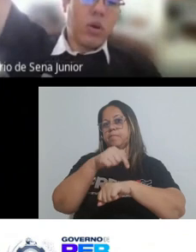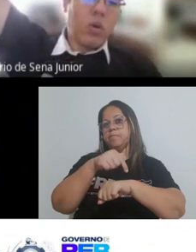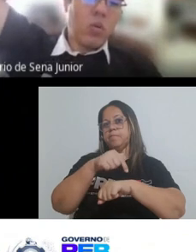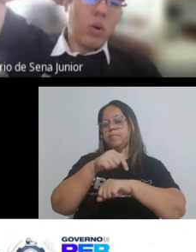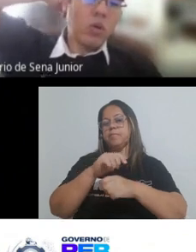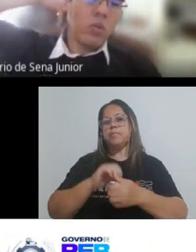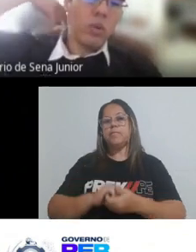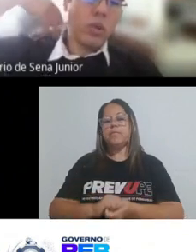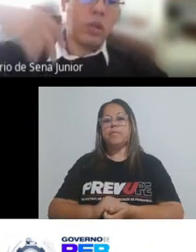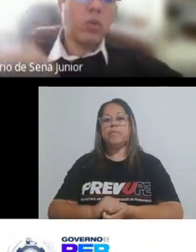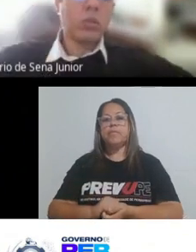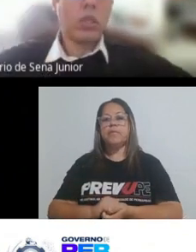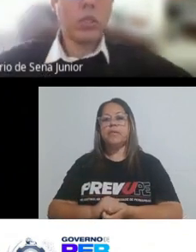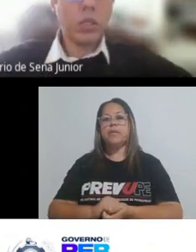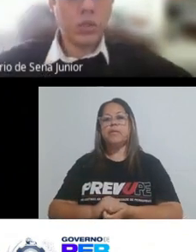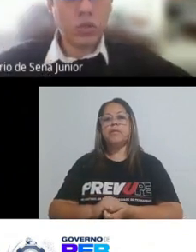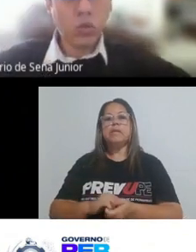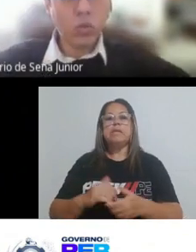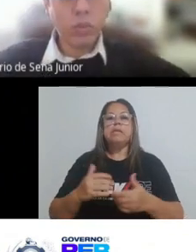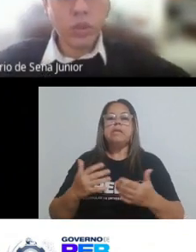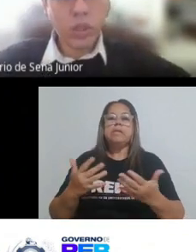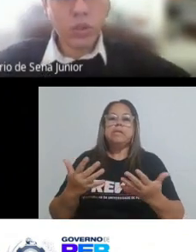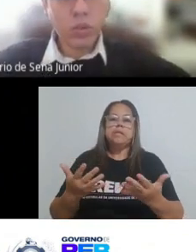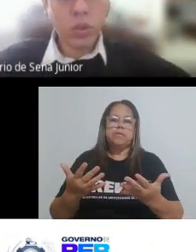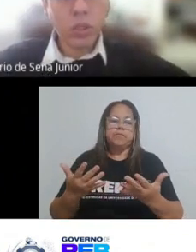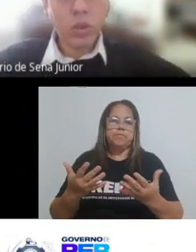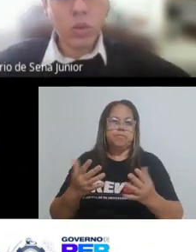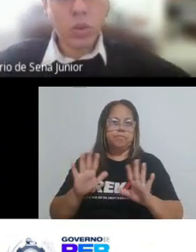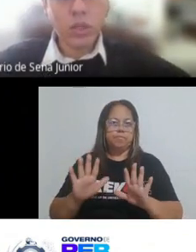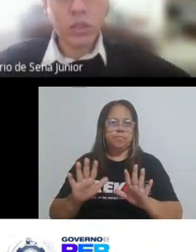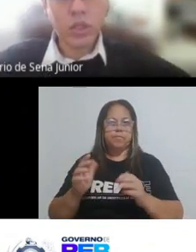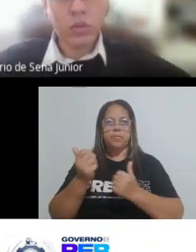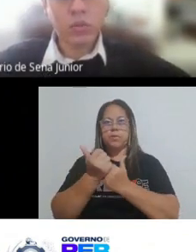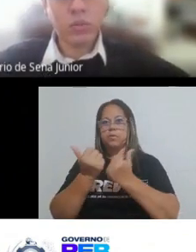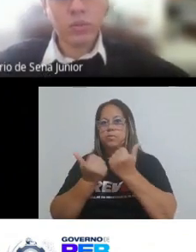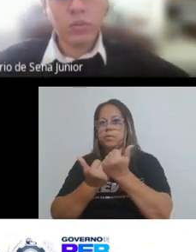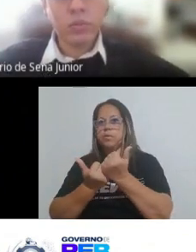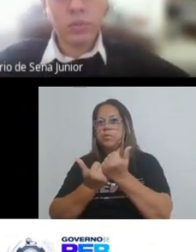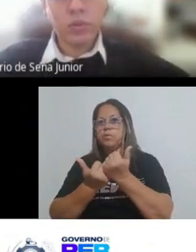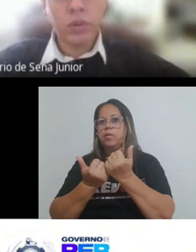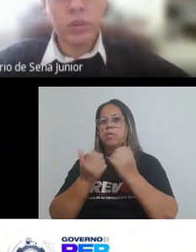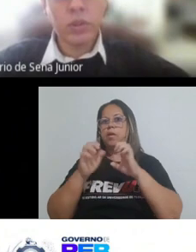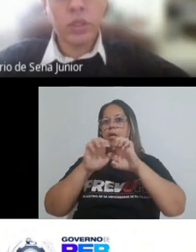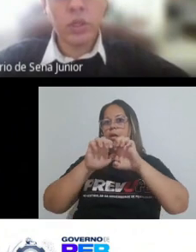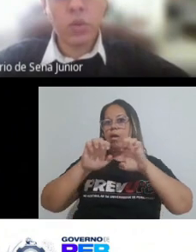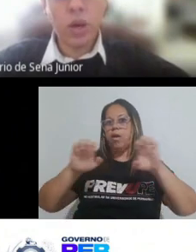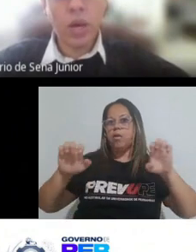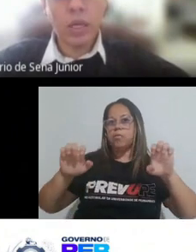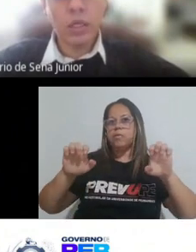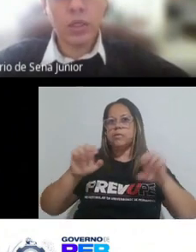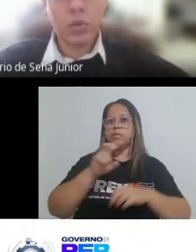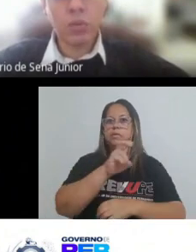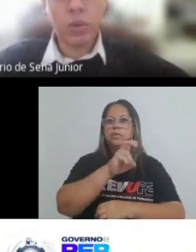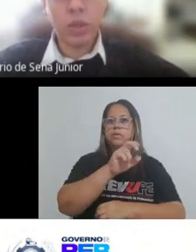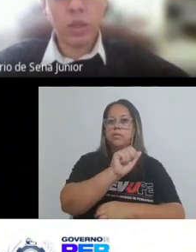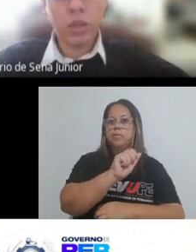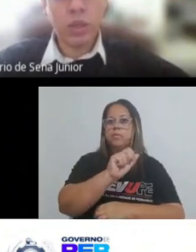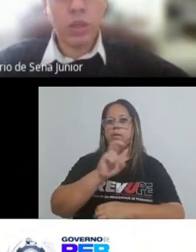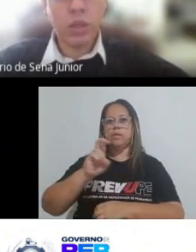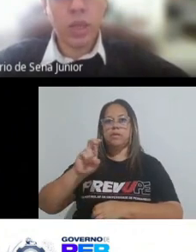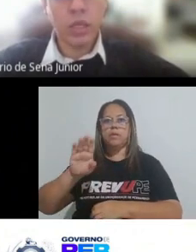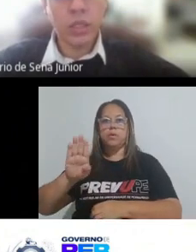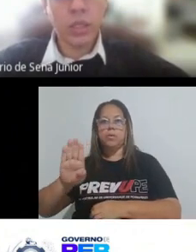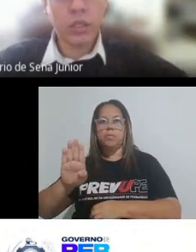ou seja, substituindo a equação 5A e 5B